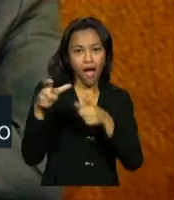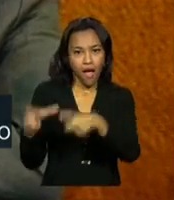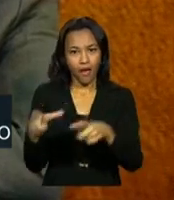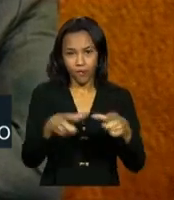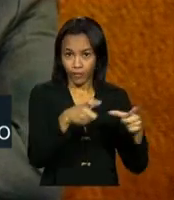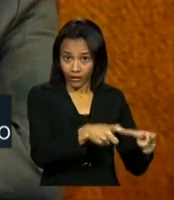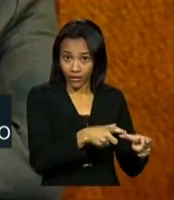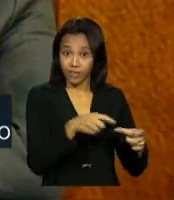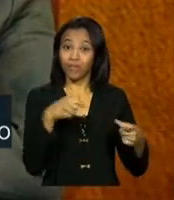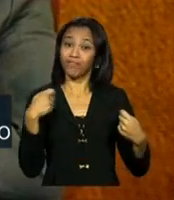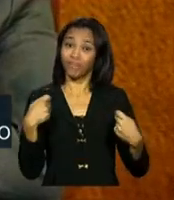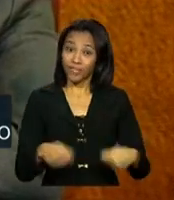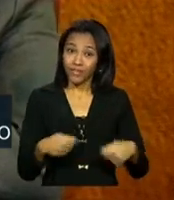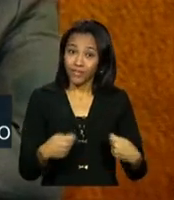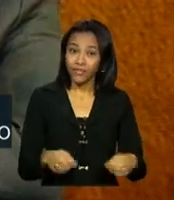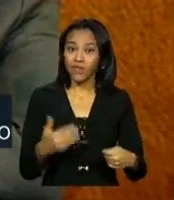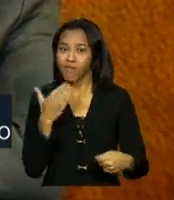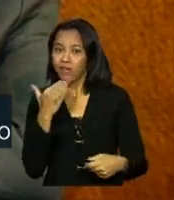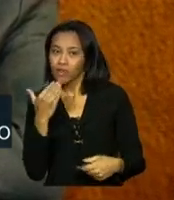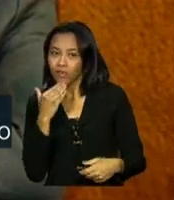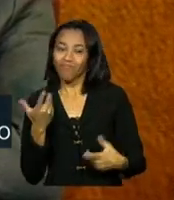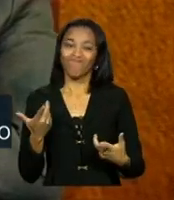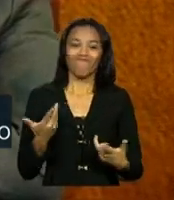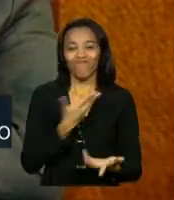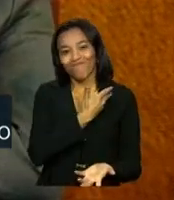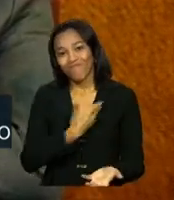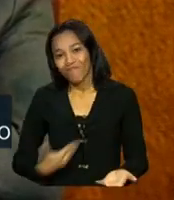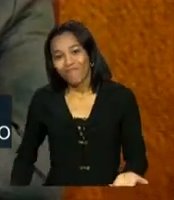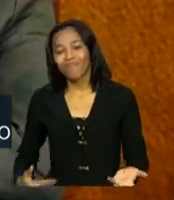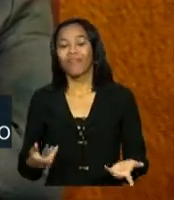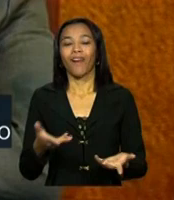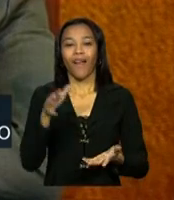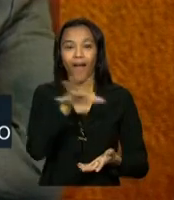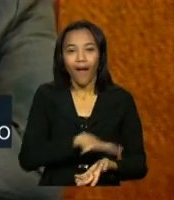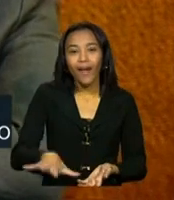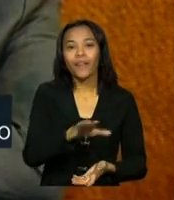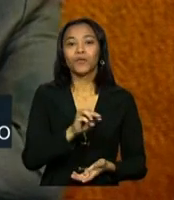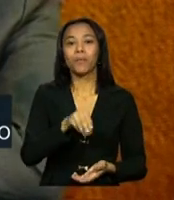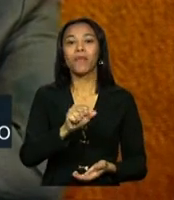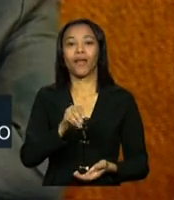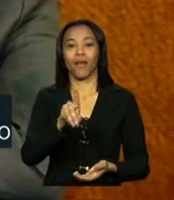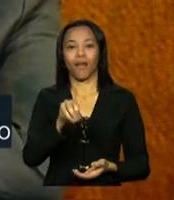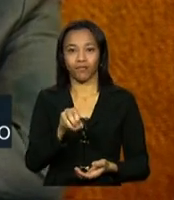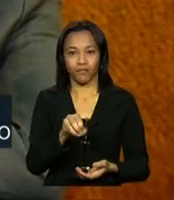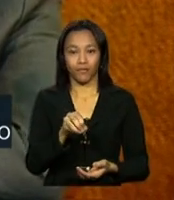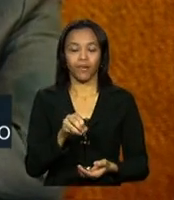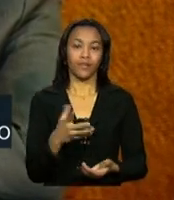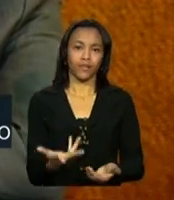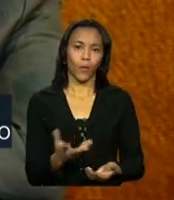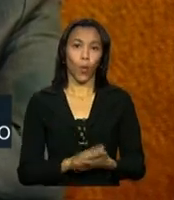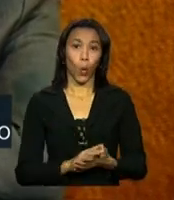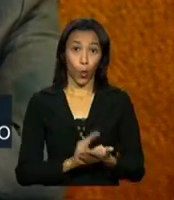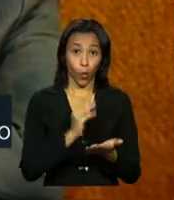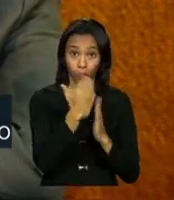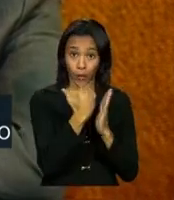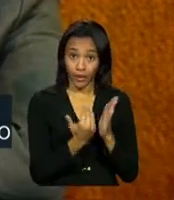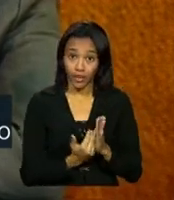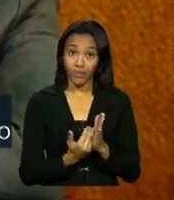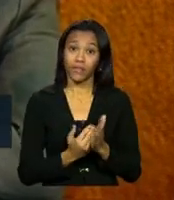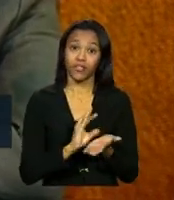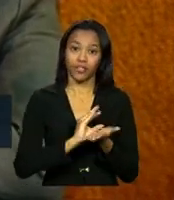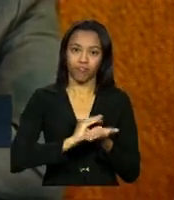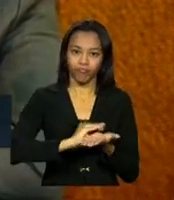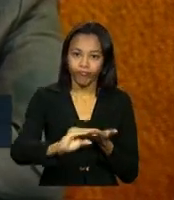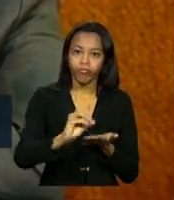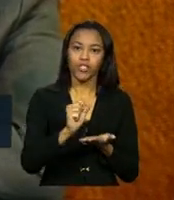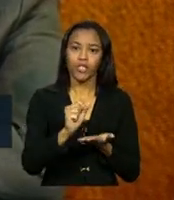continuam certas imperfeições de mercado o prorec programa de financiamento do bit